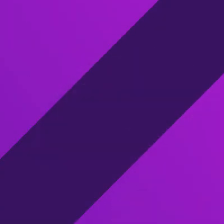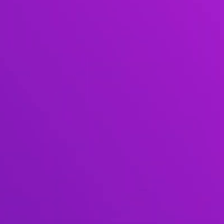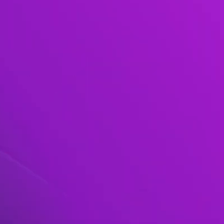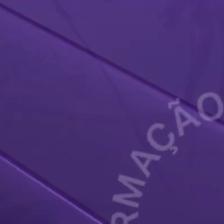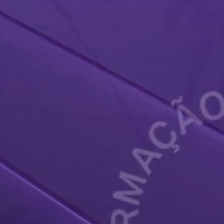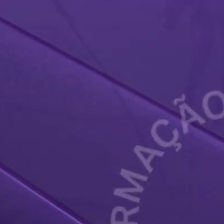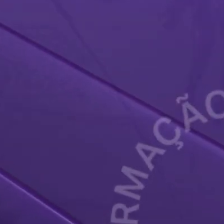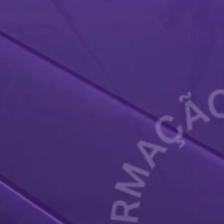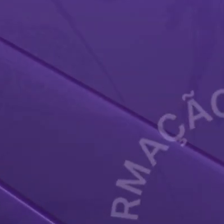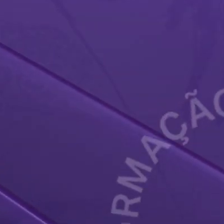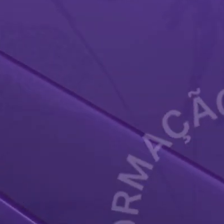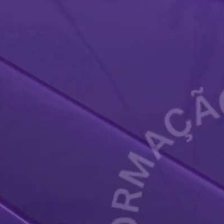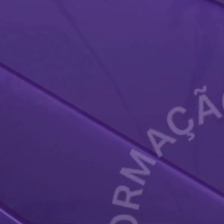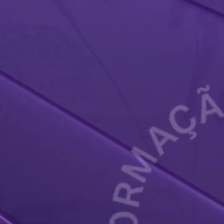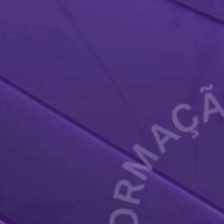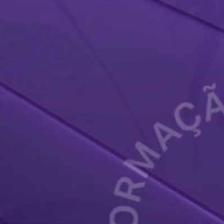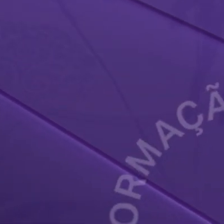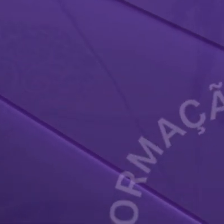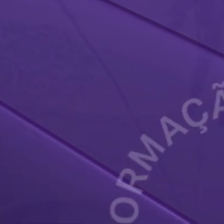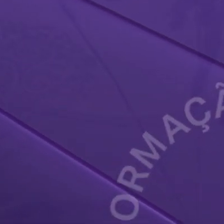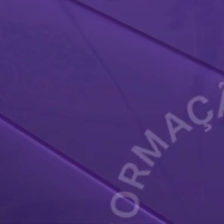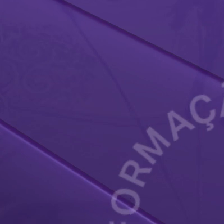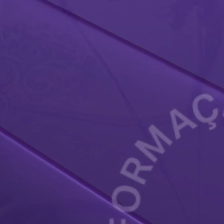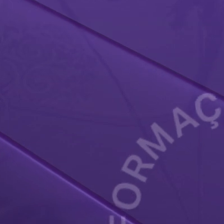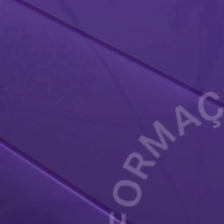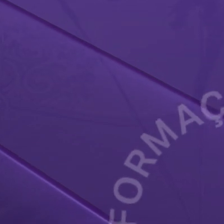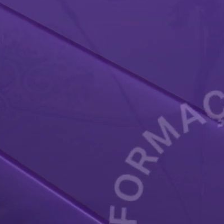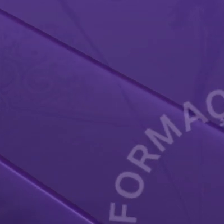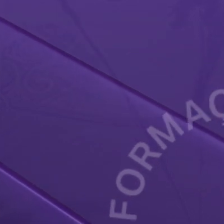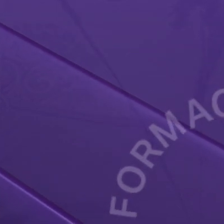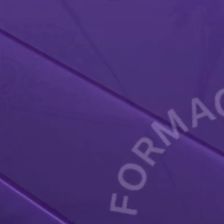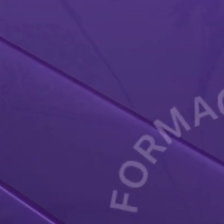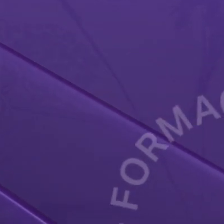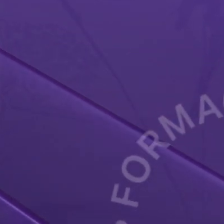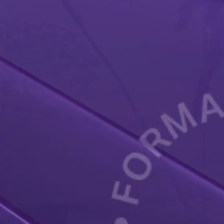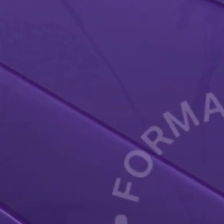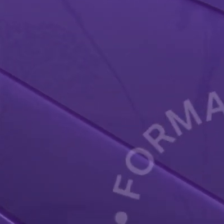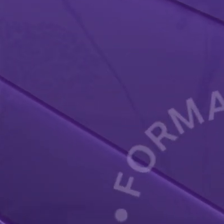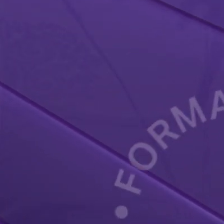Fique com TV Elas por Elas Formação, que semana que vem tem mais.